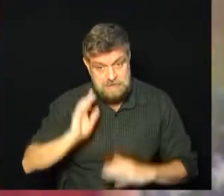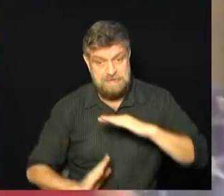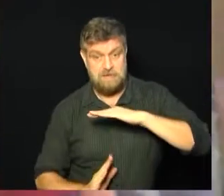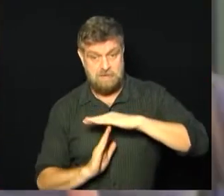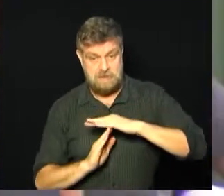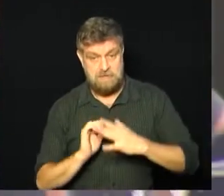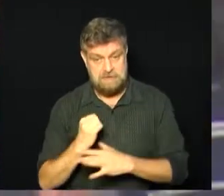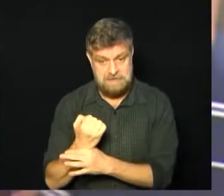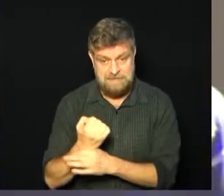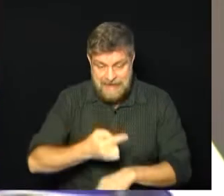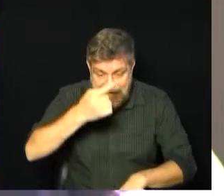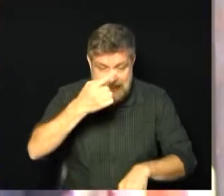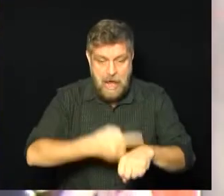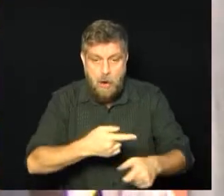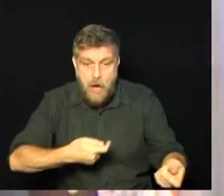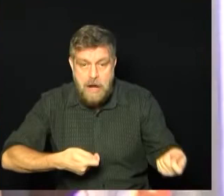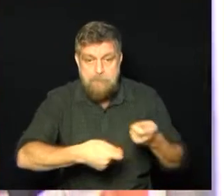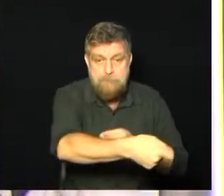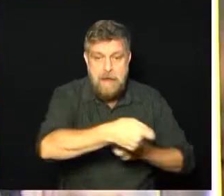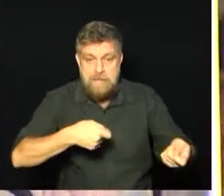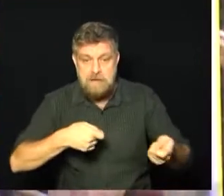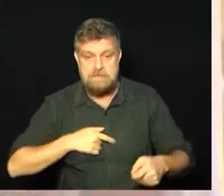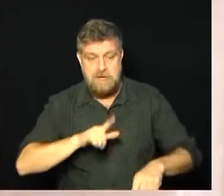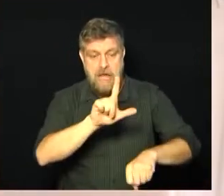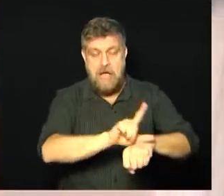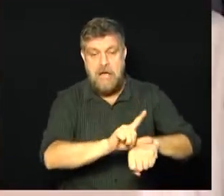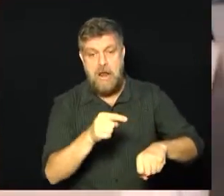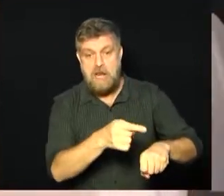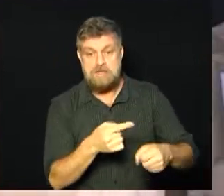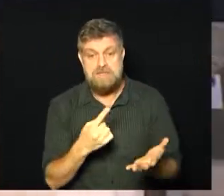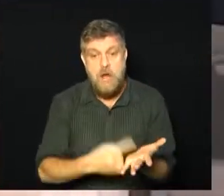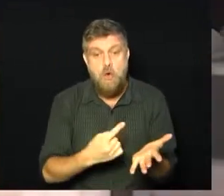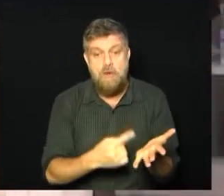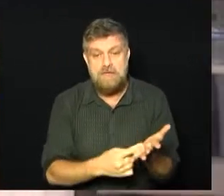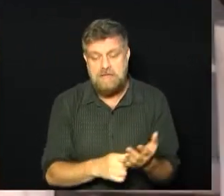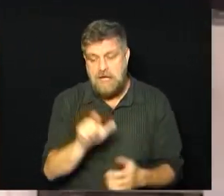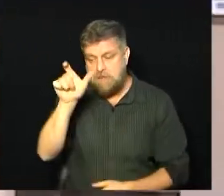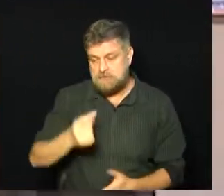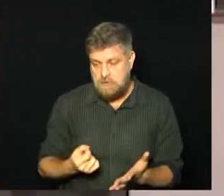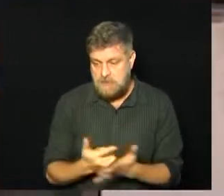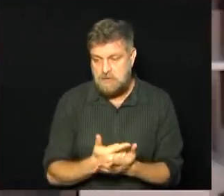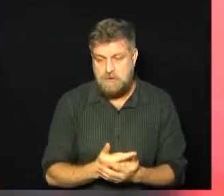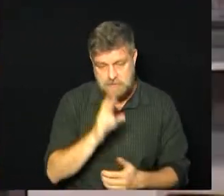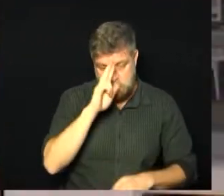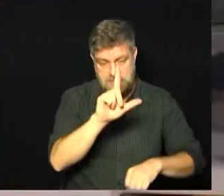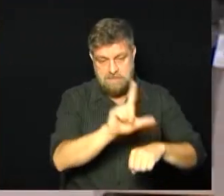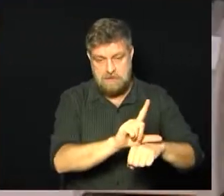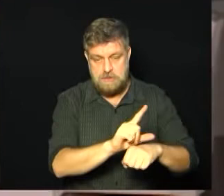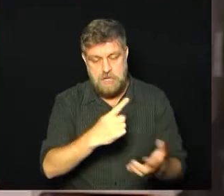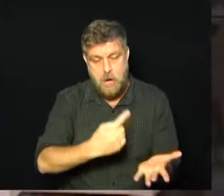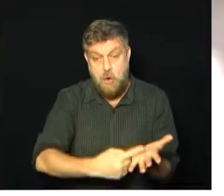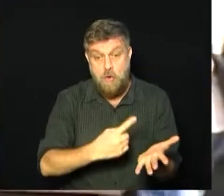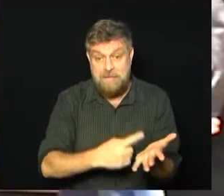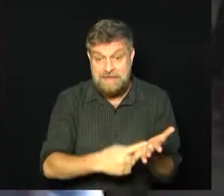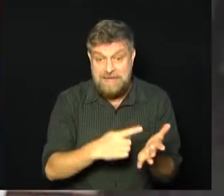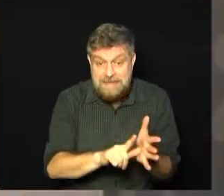a troca imediata na loja é uma liberalidade, é uma negociação entre o consumidor e o lojista. Por isso, antes de